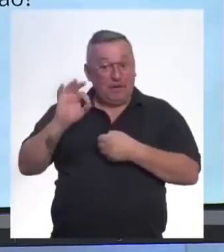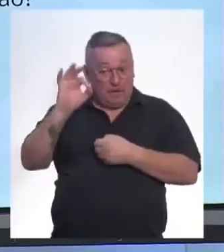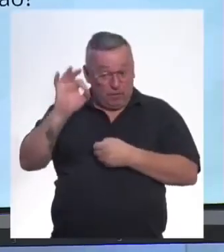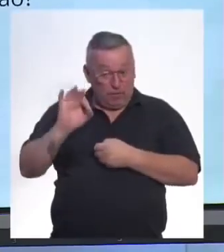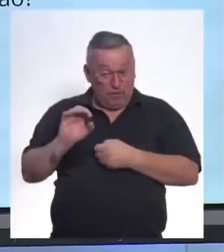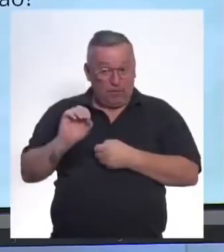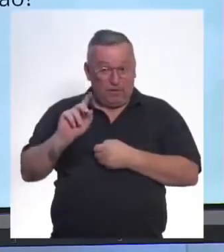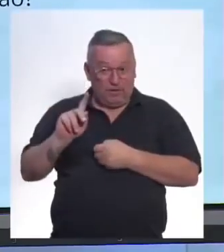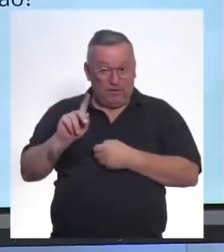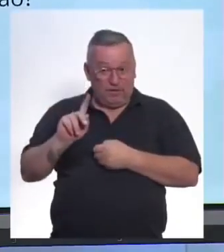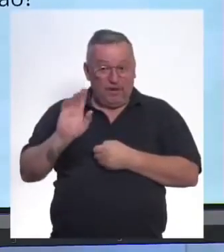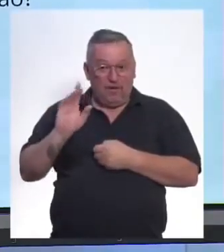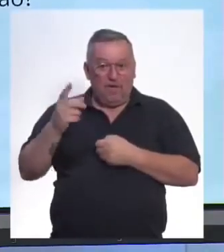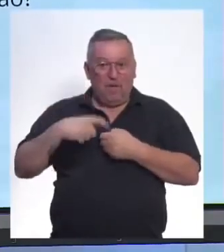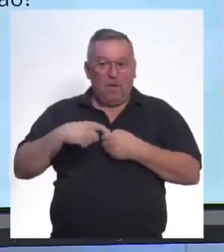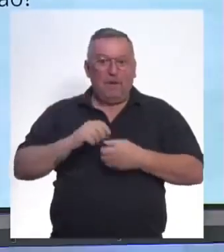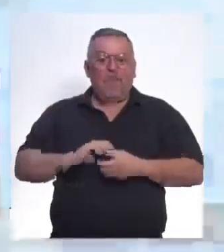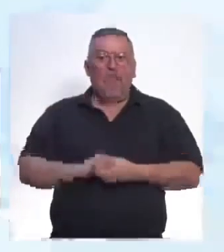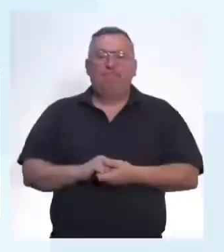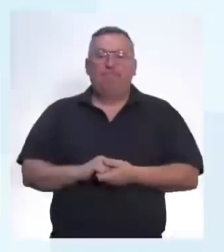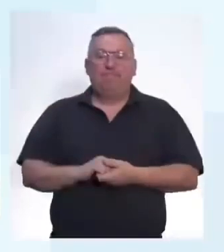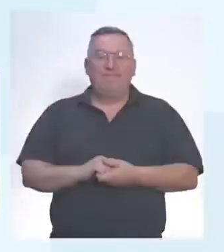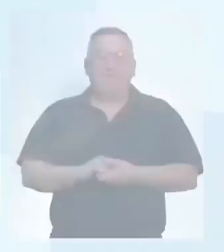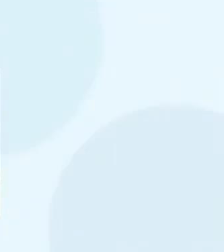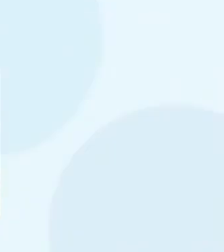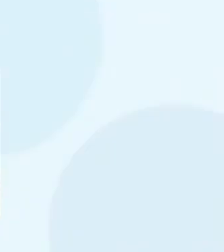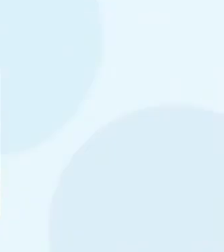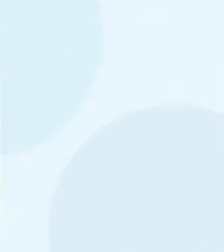10%, tá? Beleza? A gente já retorna.